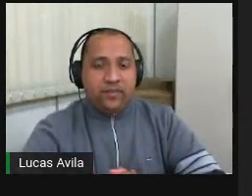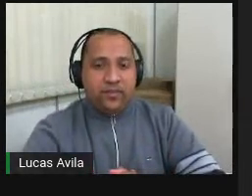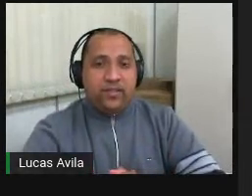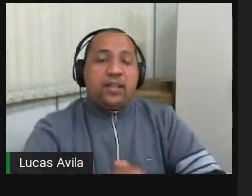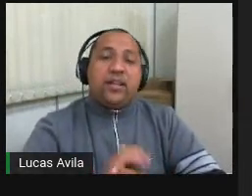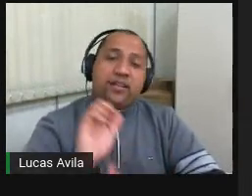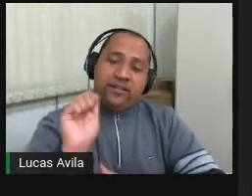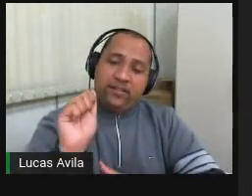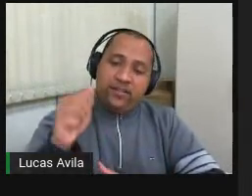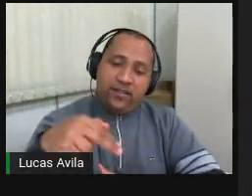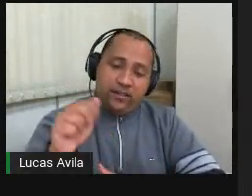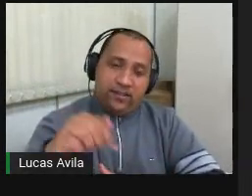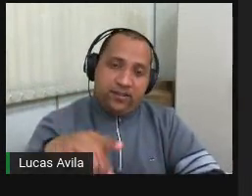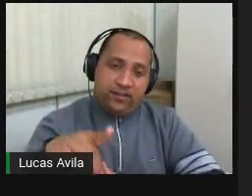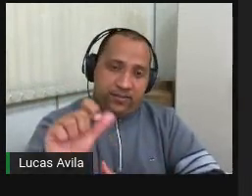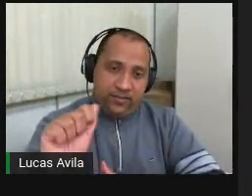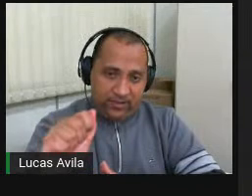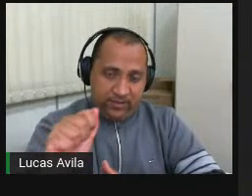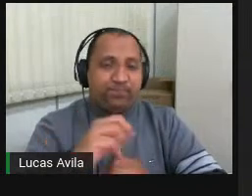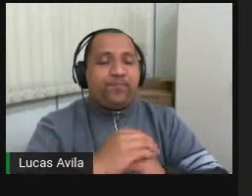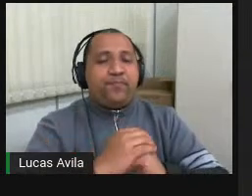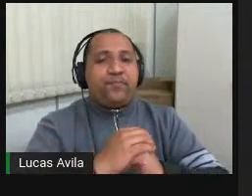Amanda Teixeira Ramírez.